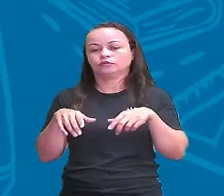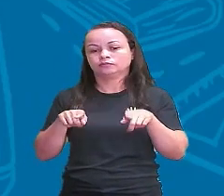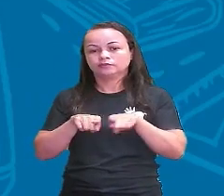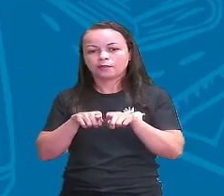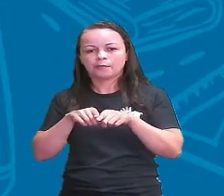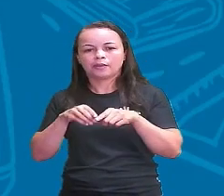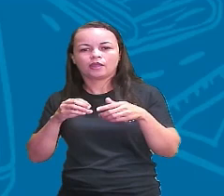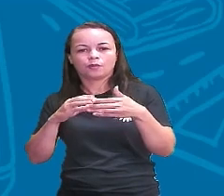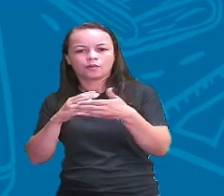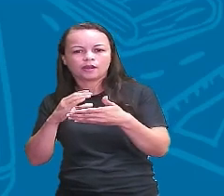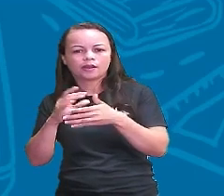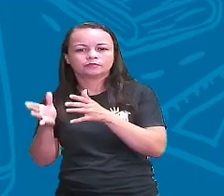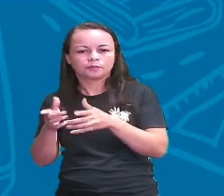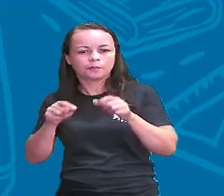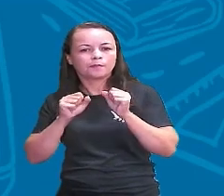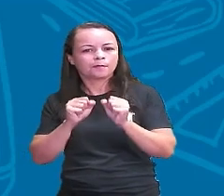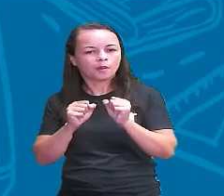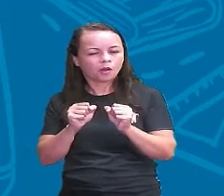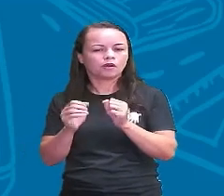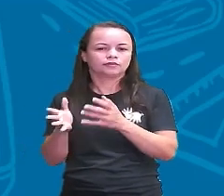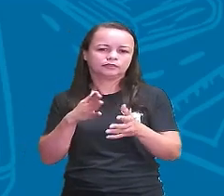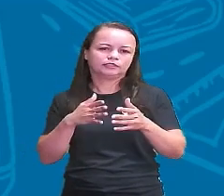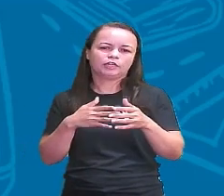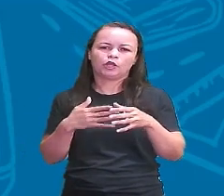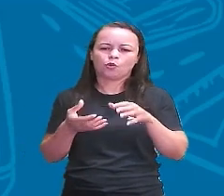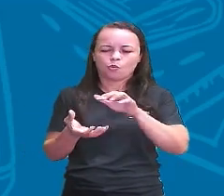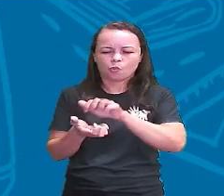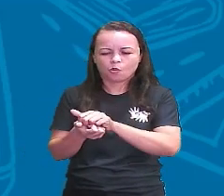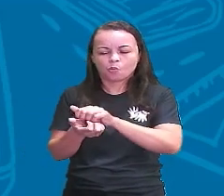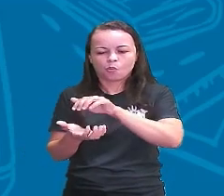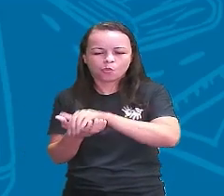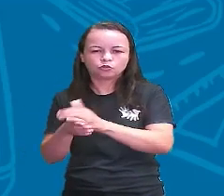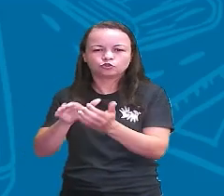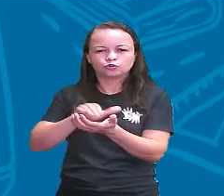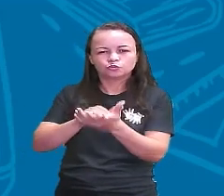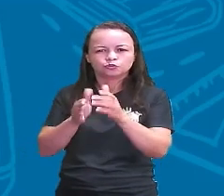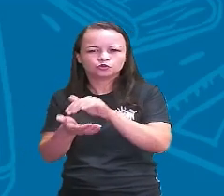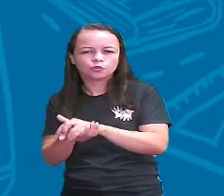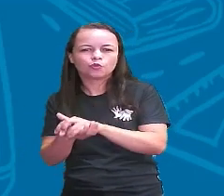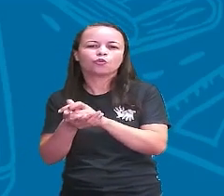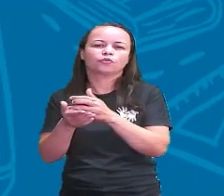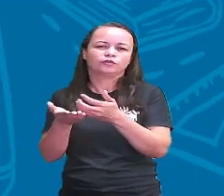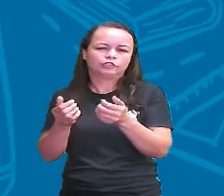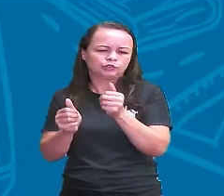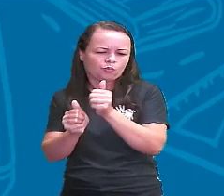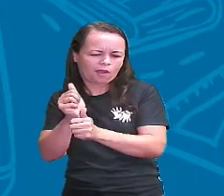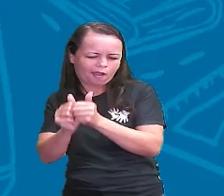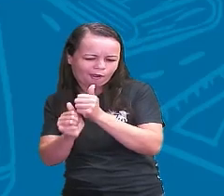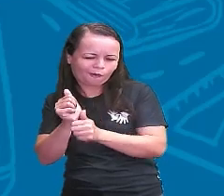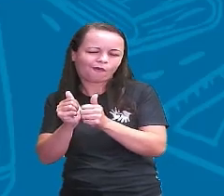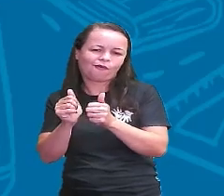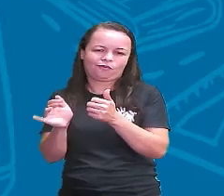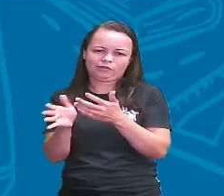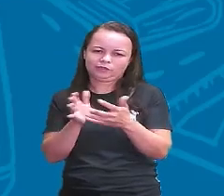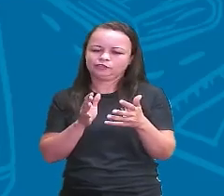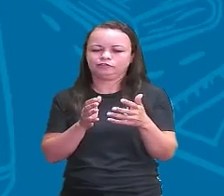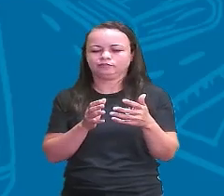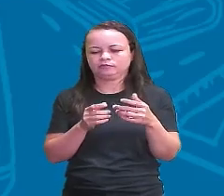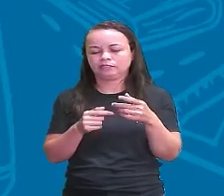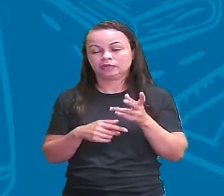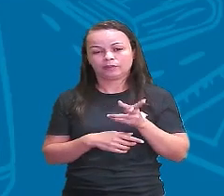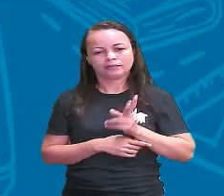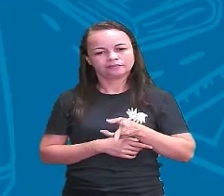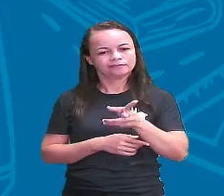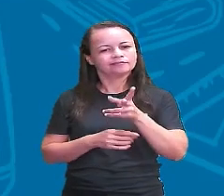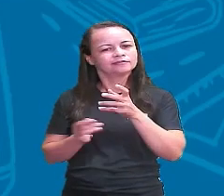famoso cuscuz que a gente gosta, né, que está muito presente aí na nossa alimentação diária, tá certo? Para que a gente